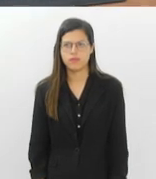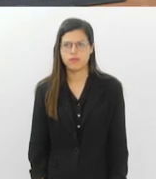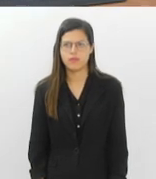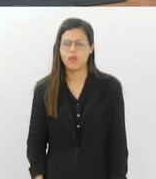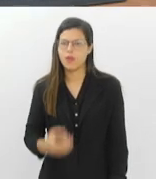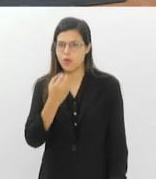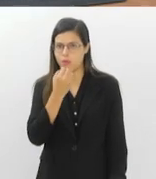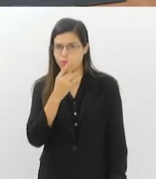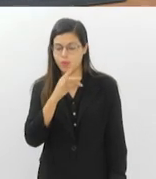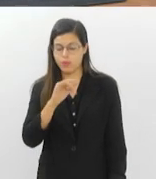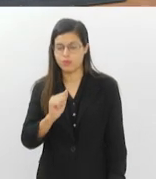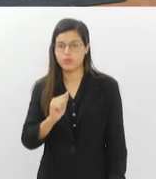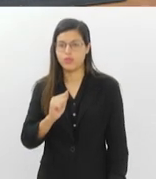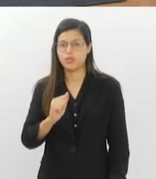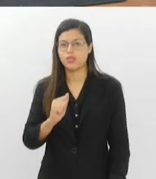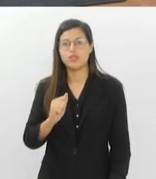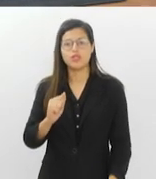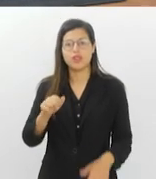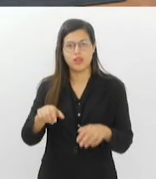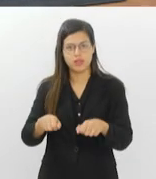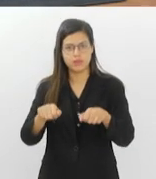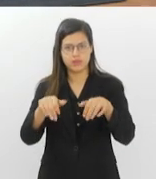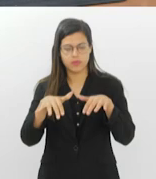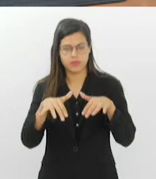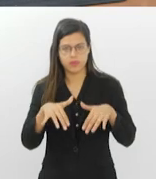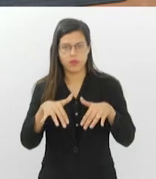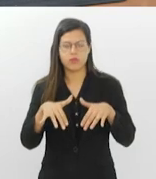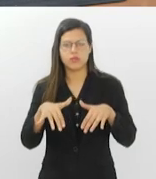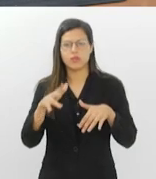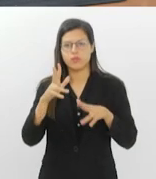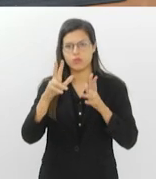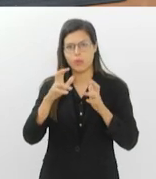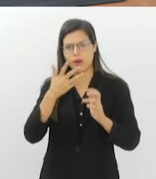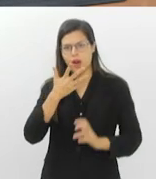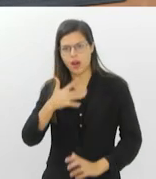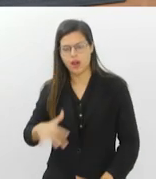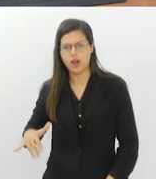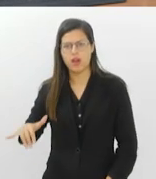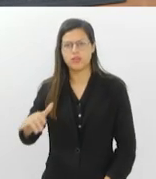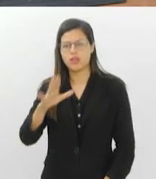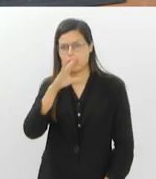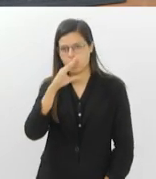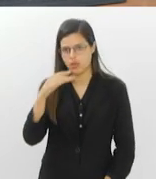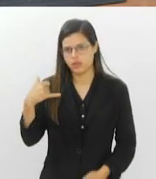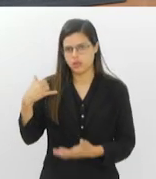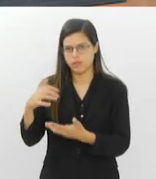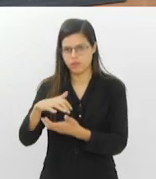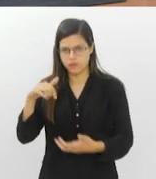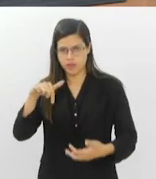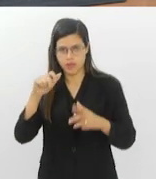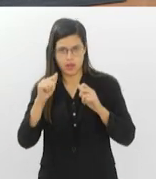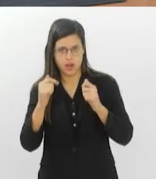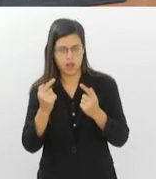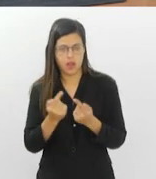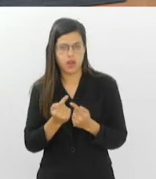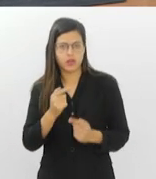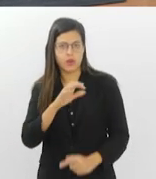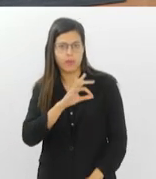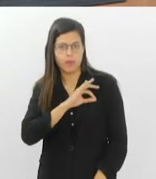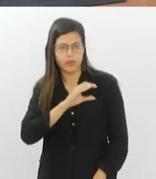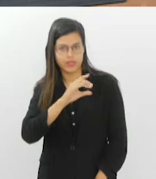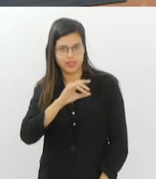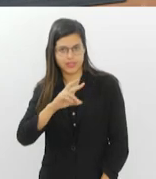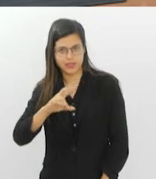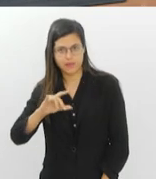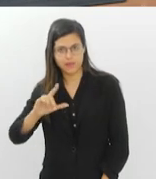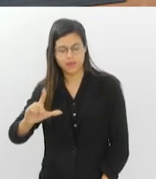Bom dia. Durante a audiência da Comissão da Criança, Adolescente e Idoso da Alerj, a Polícia Civil apresentou a sala de